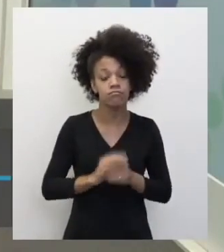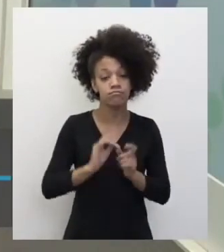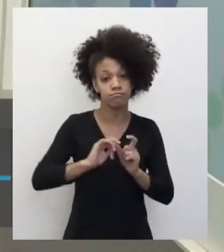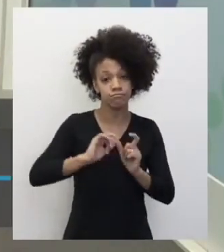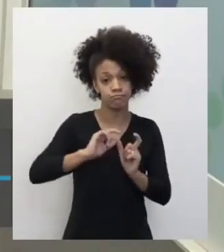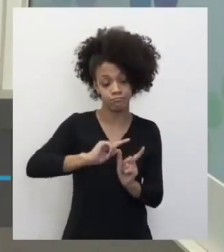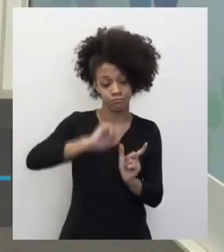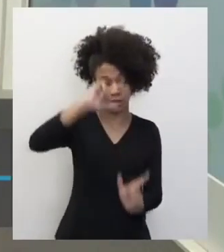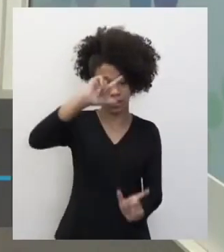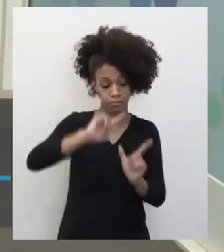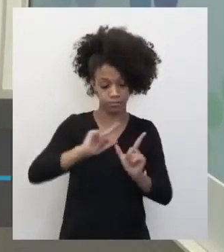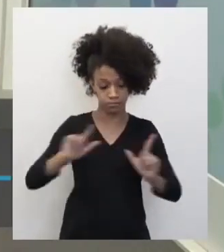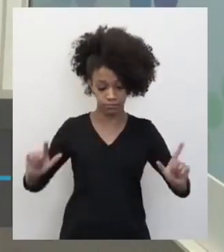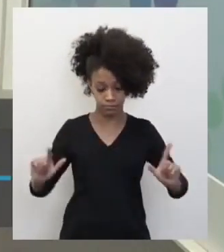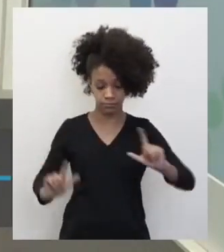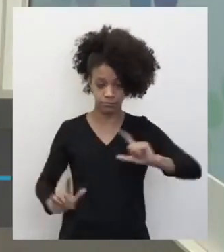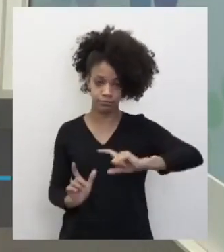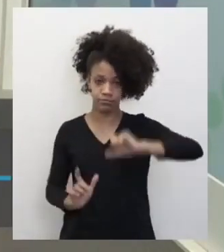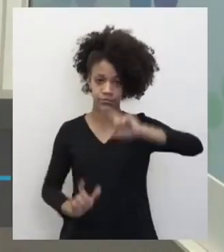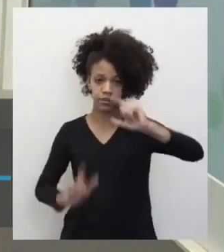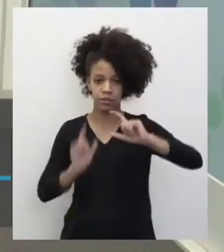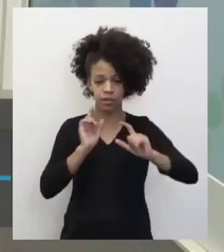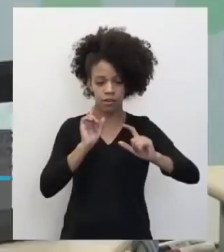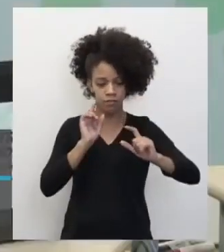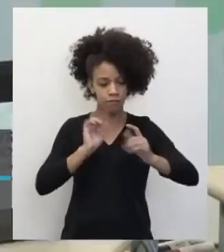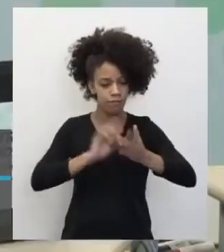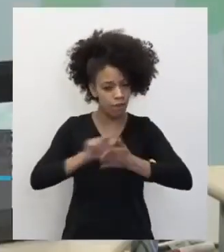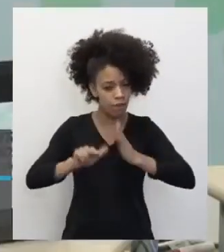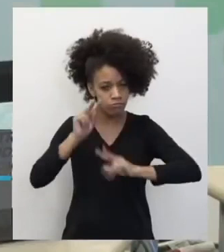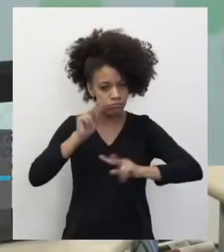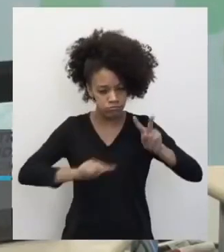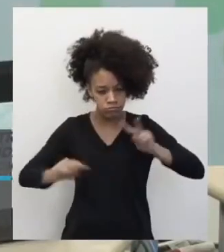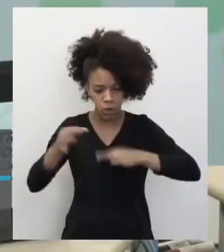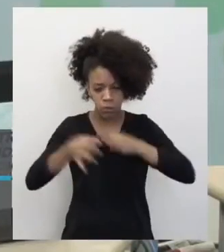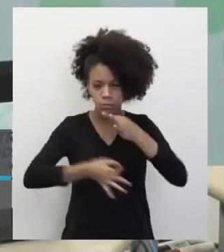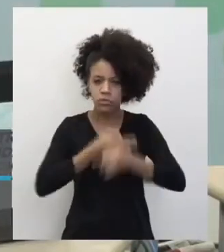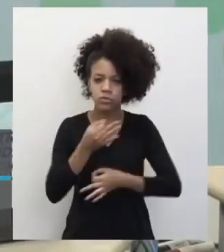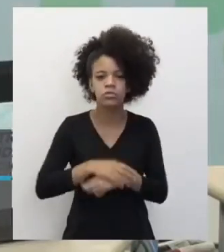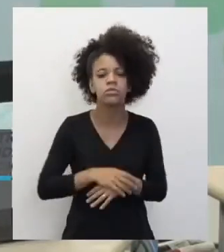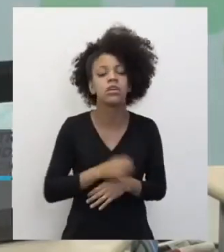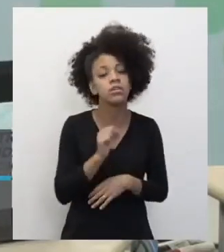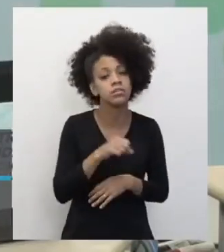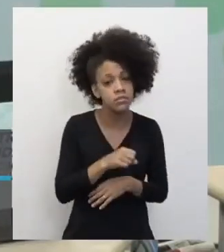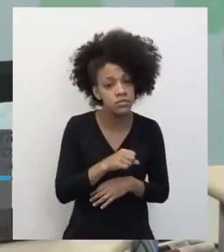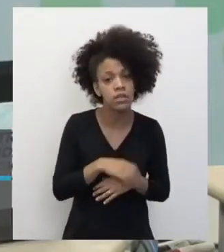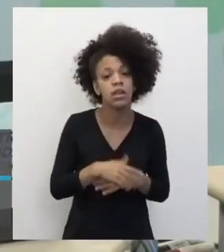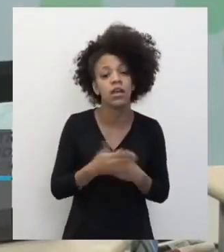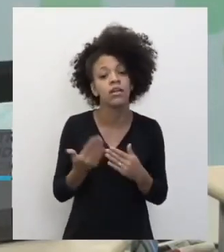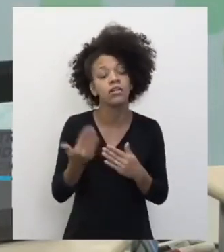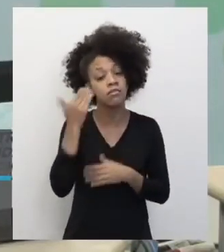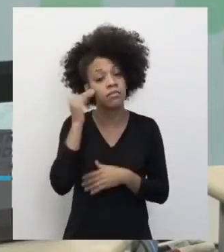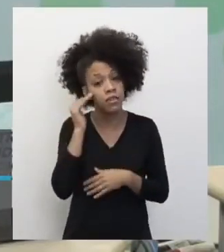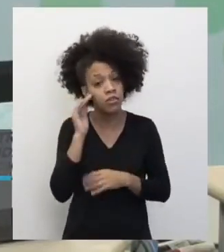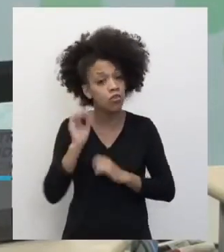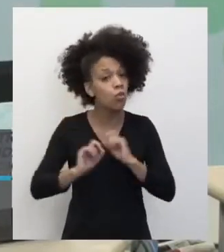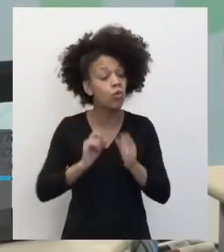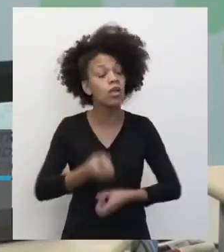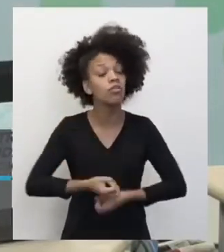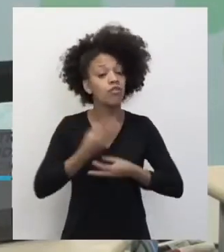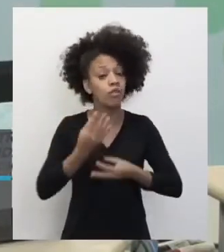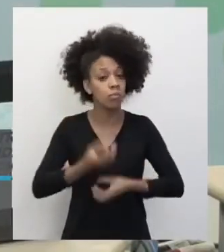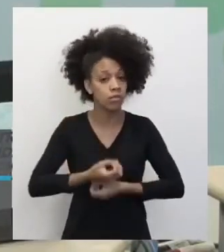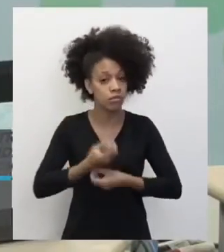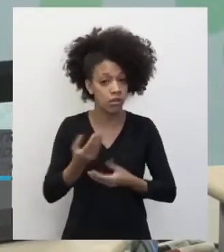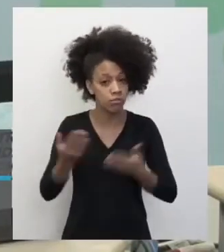vários olhares, ok. Aí a Pro Estefânia colocou sim, ela auxilia na compreensão do que foi